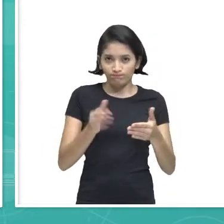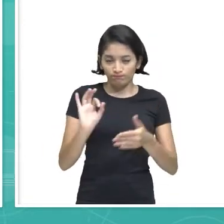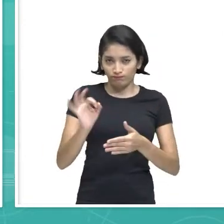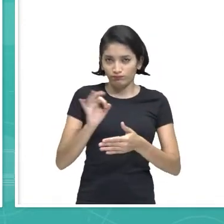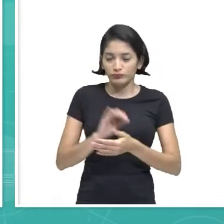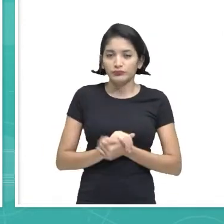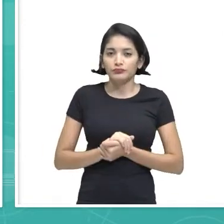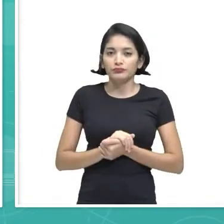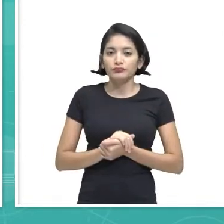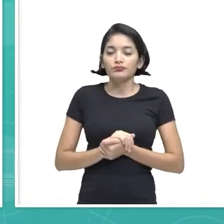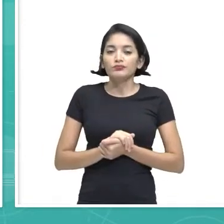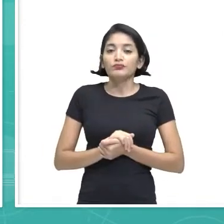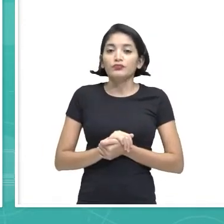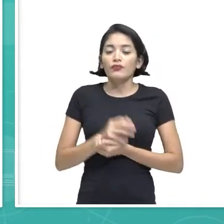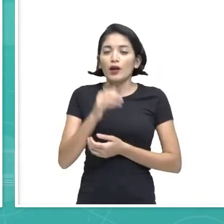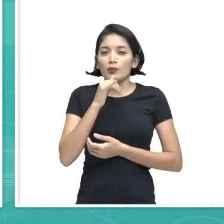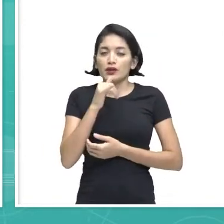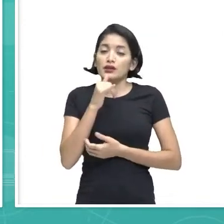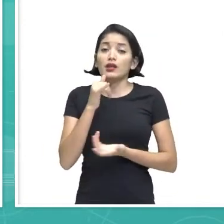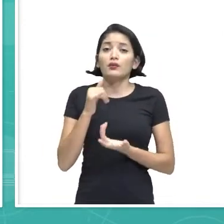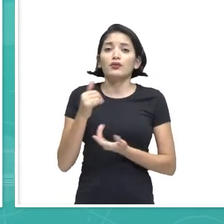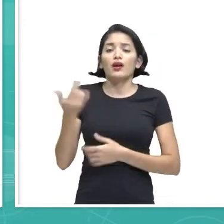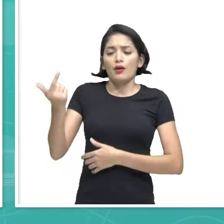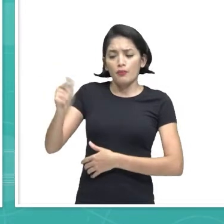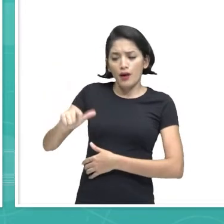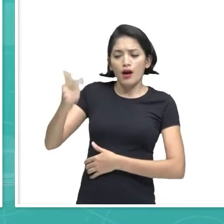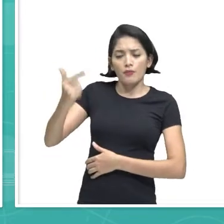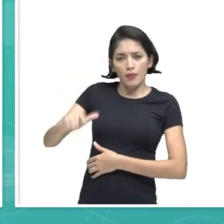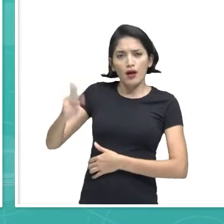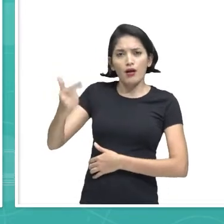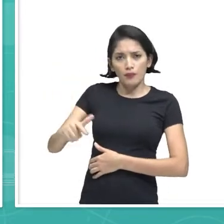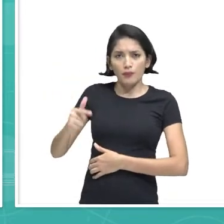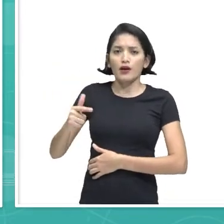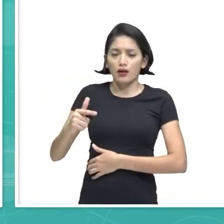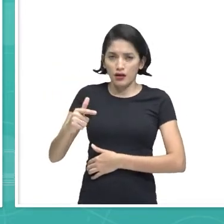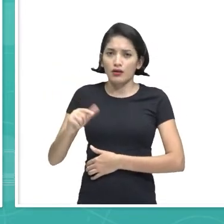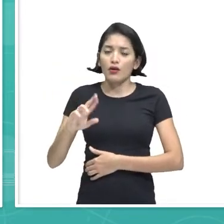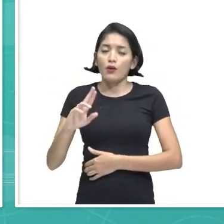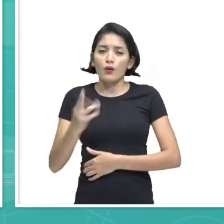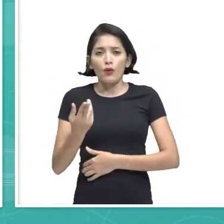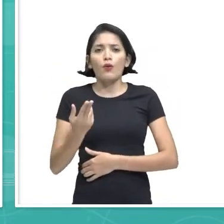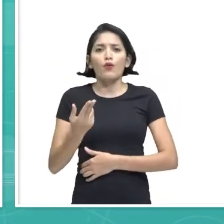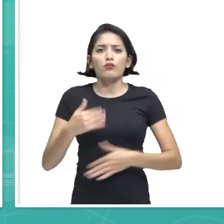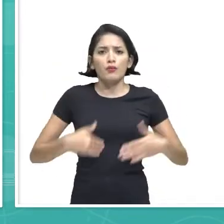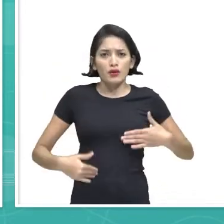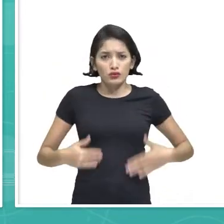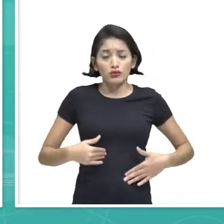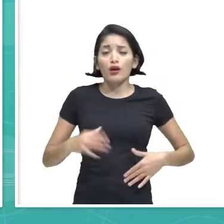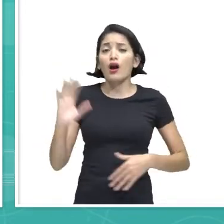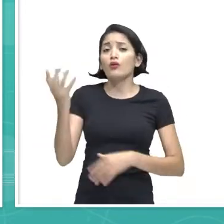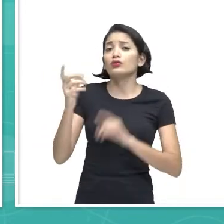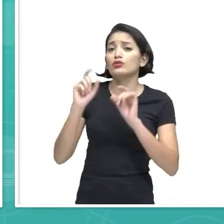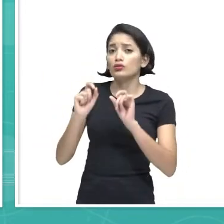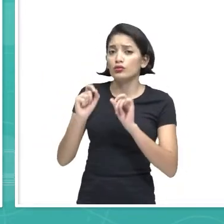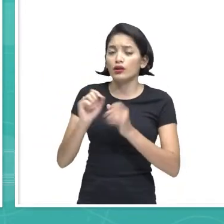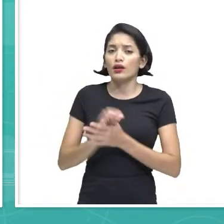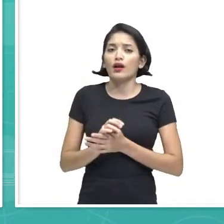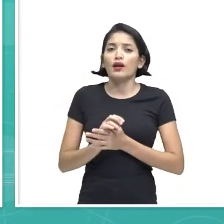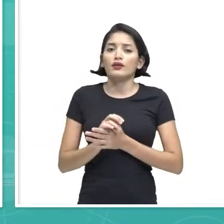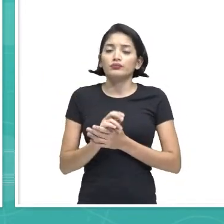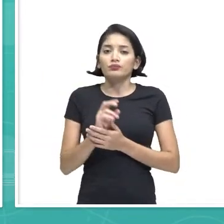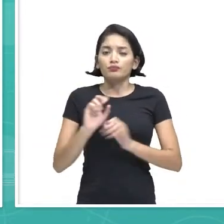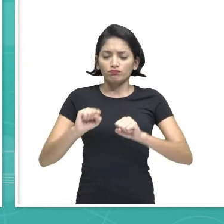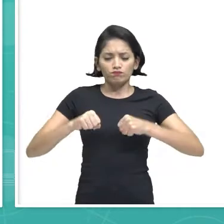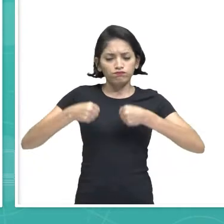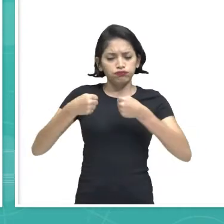Eles vão priorizar séries para cada segmento muscular ou articular. E isso vai causar o quê? O fortalecimento